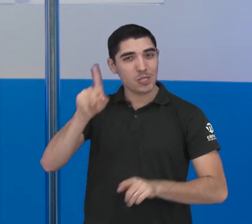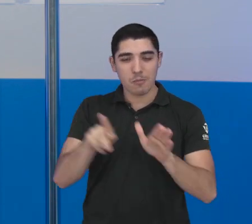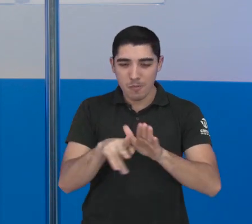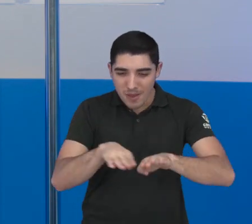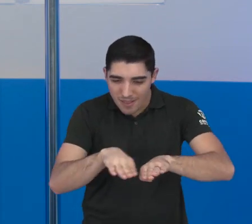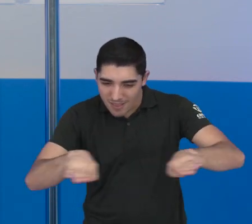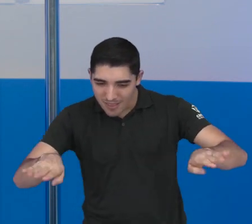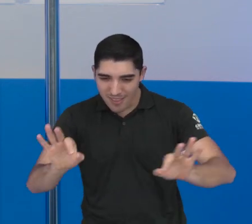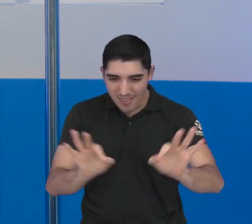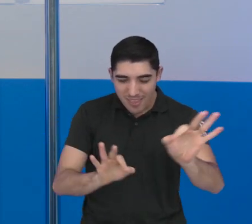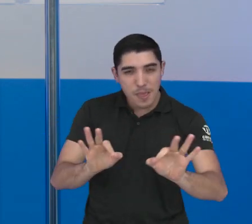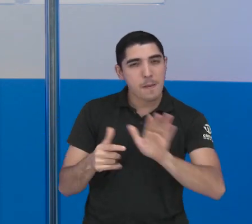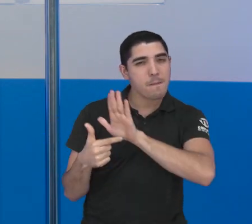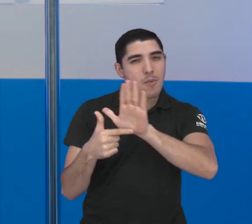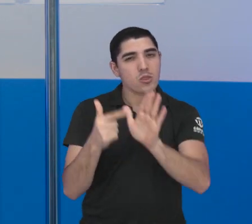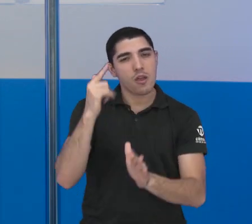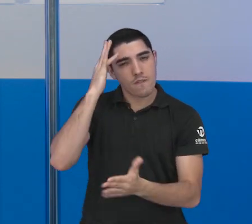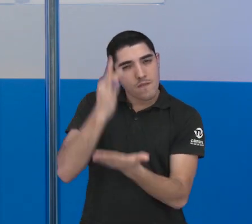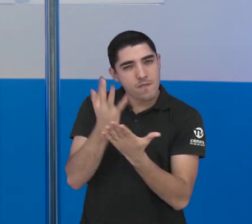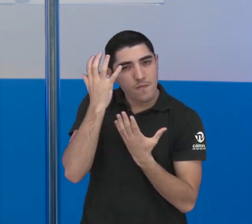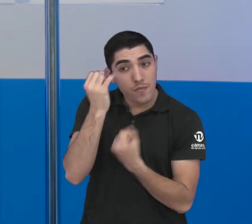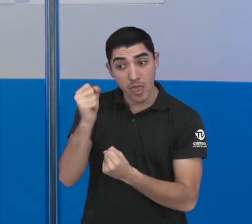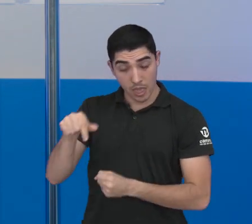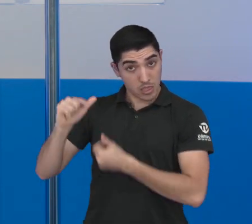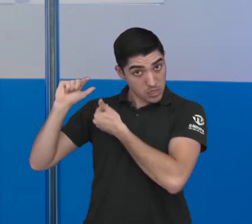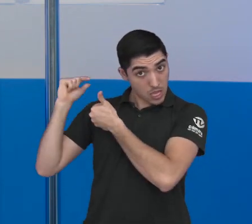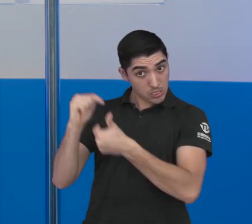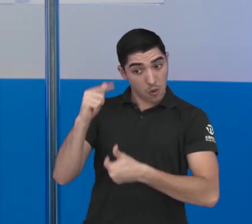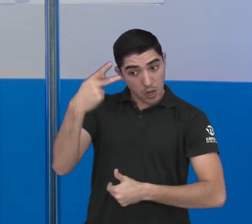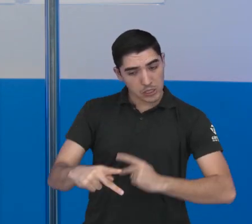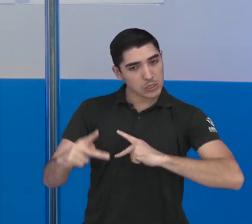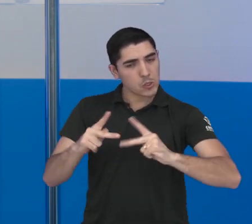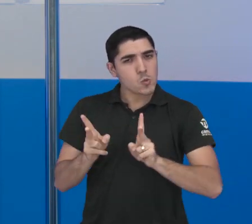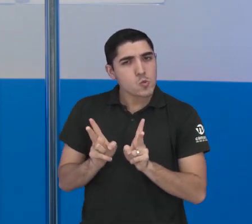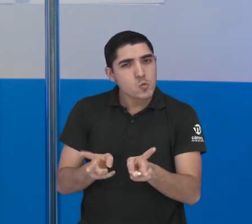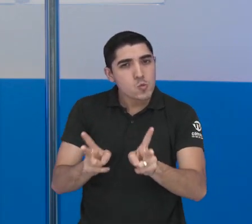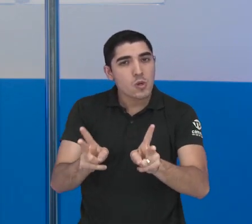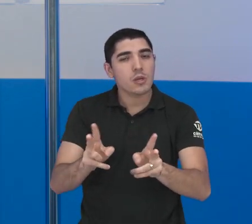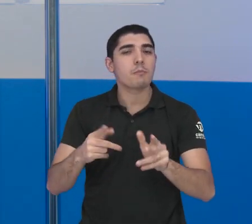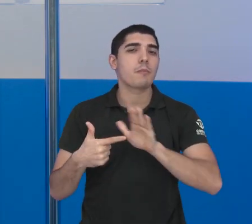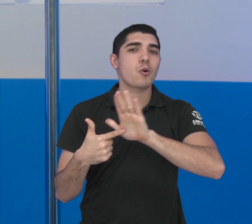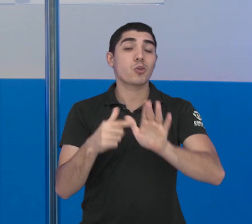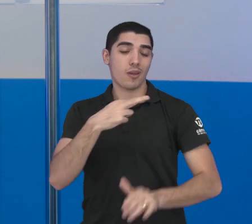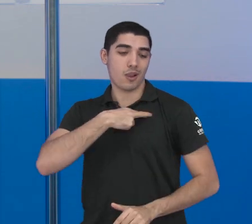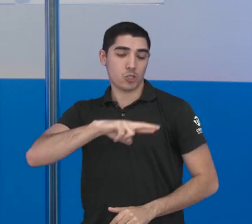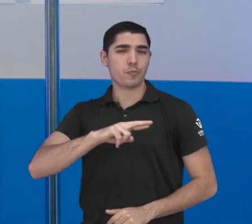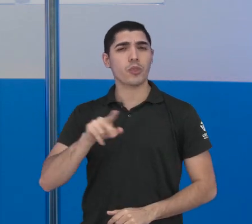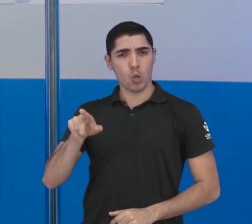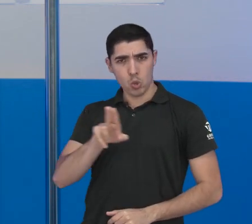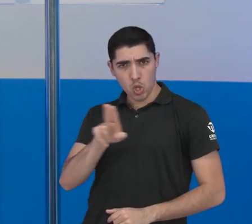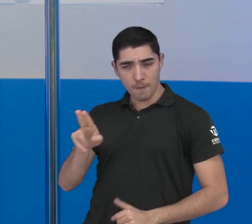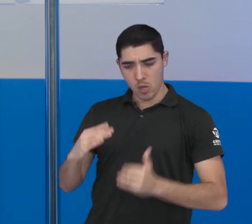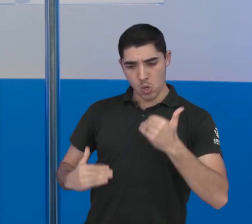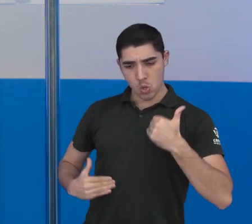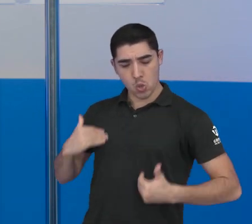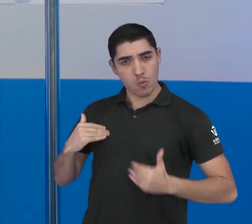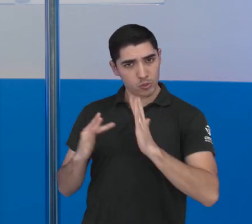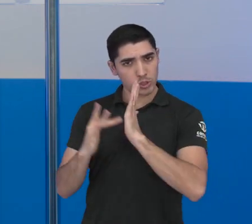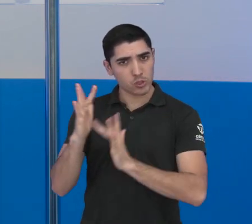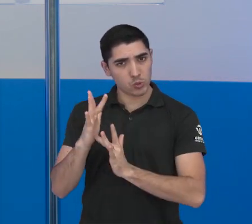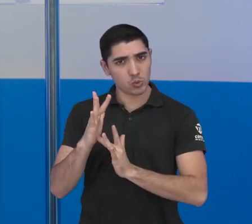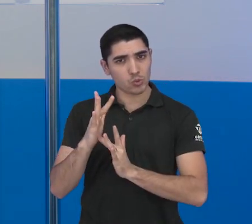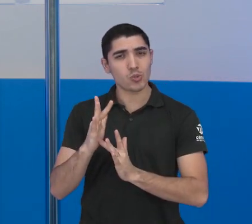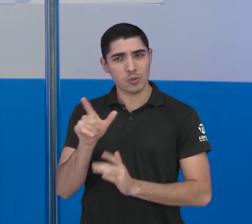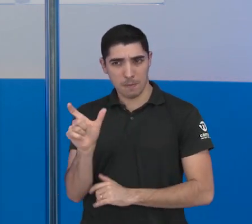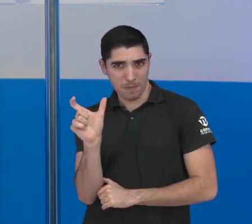com desenhos e palavras de fé. Essa tradição também é mantida aqui em São José como exemplo de religiosidade. O nome Corpus